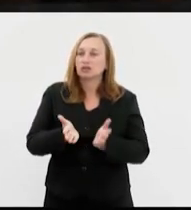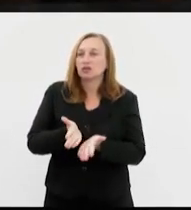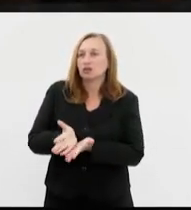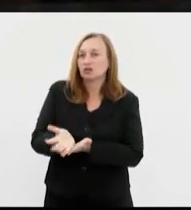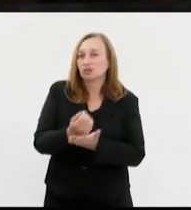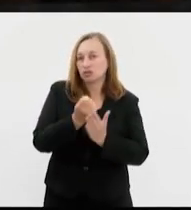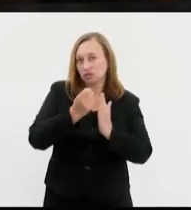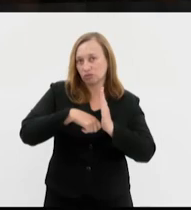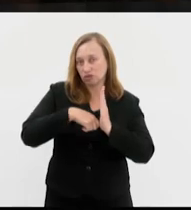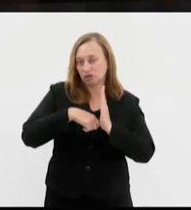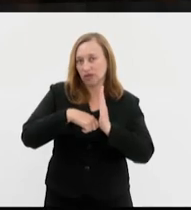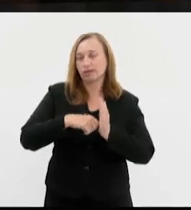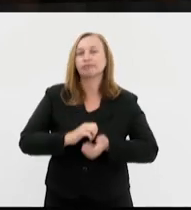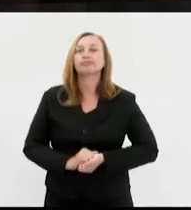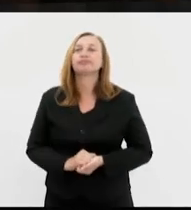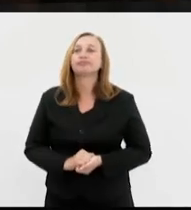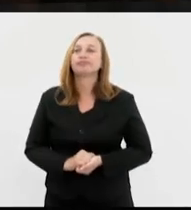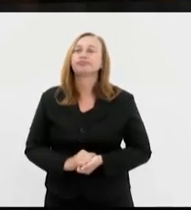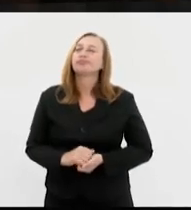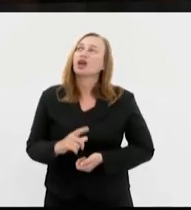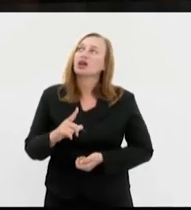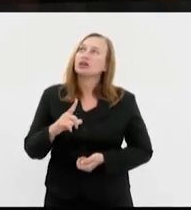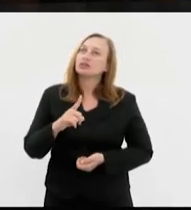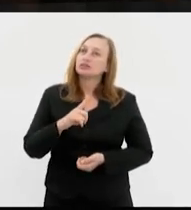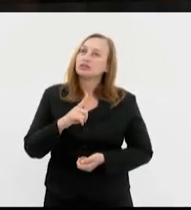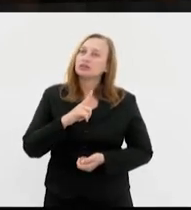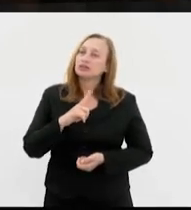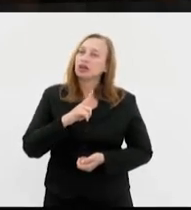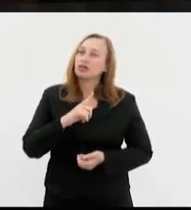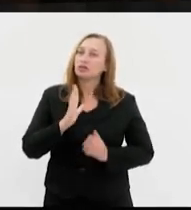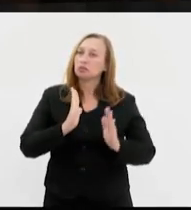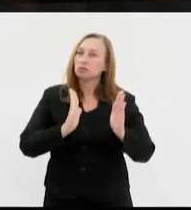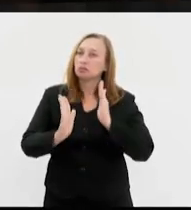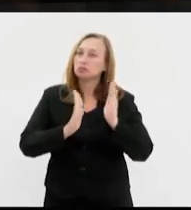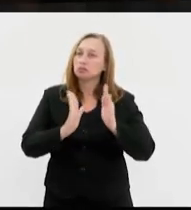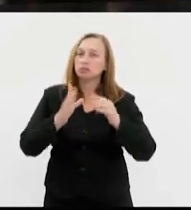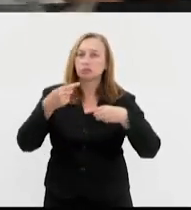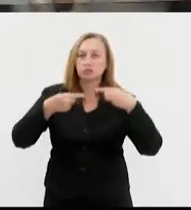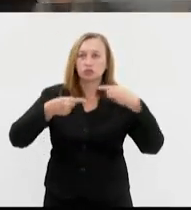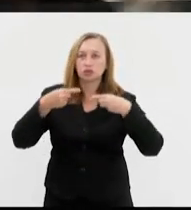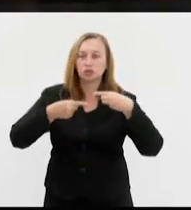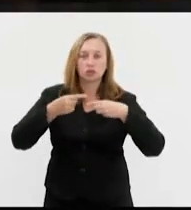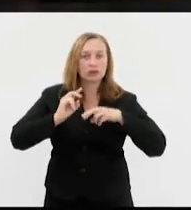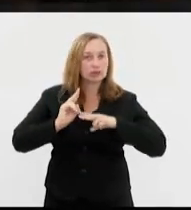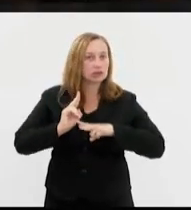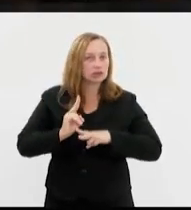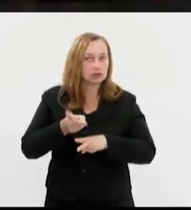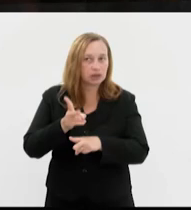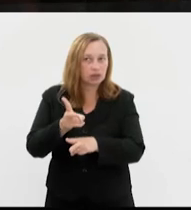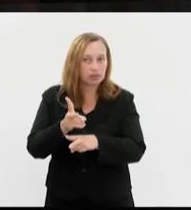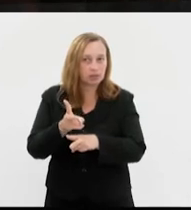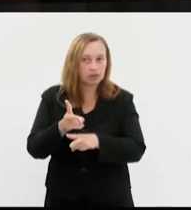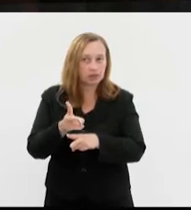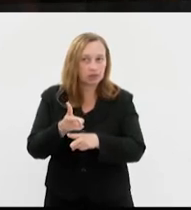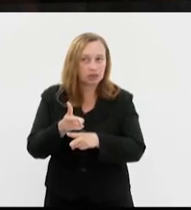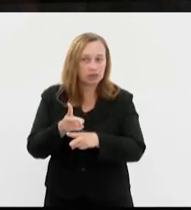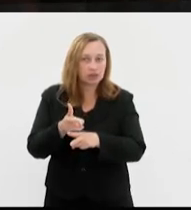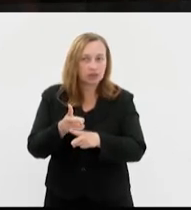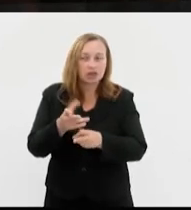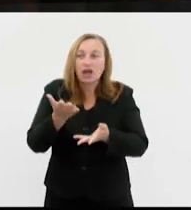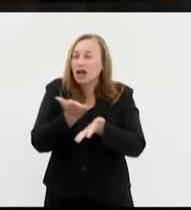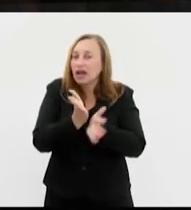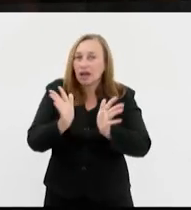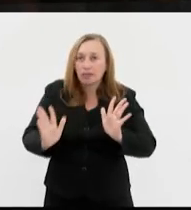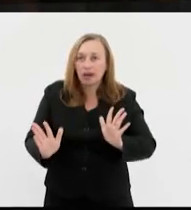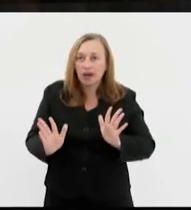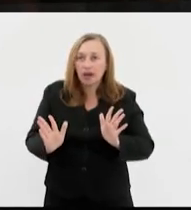A reforma tributária teve no bojo da sua discussão, sempre, acabar com a guerra